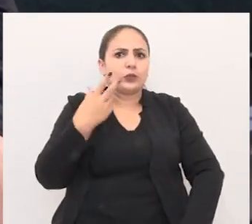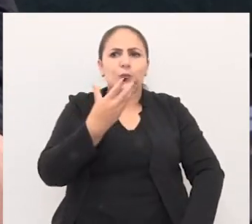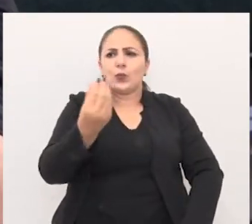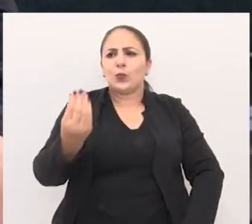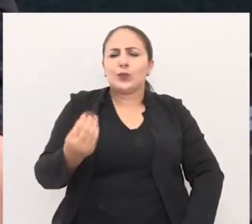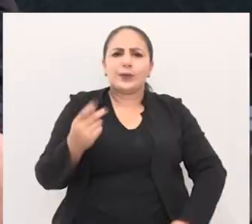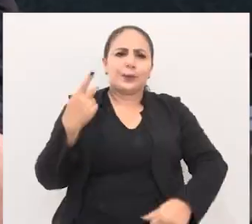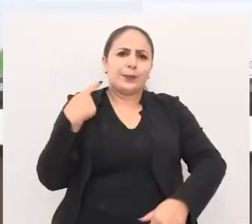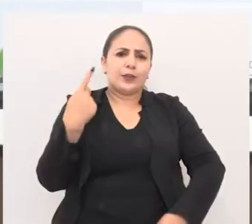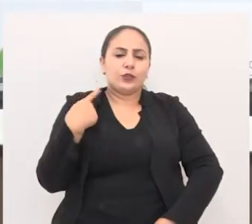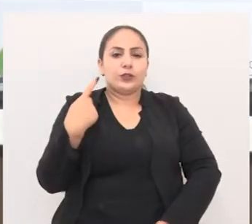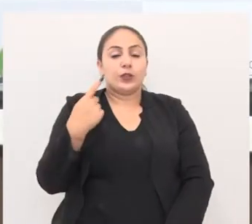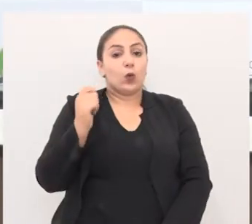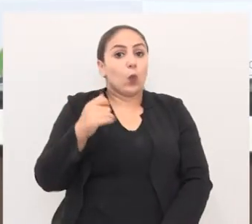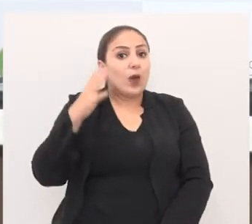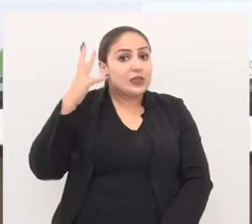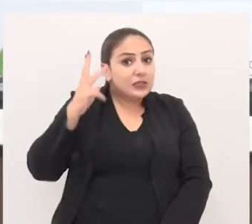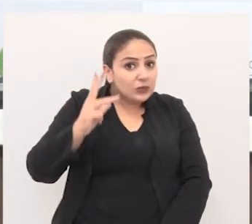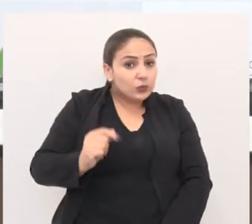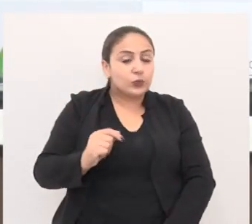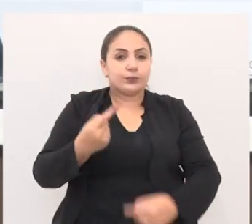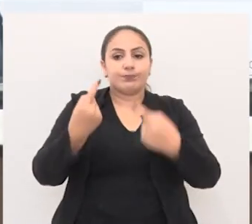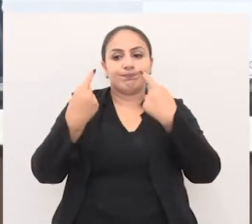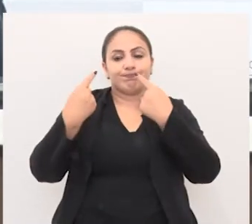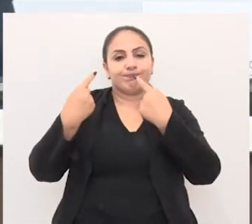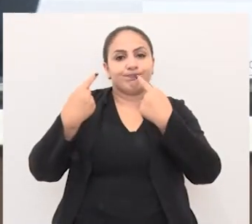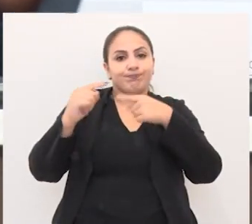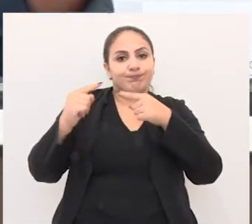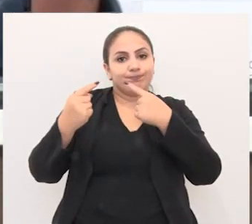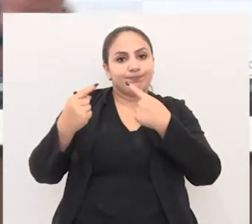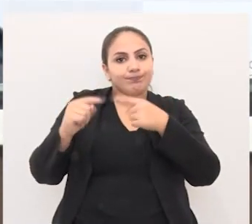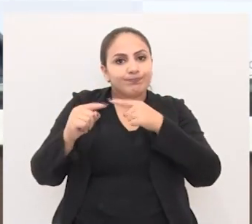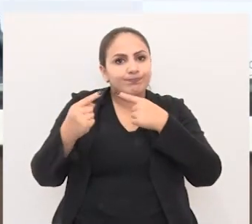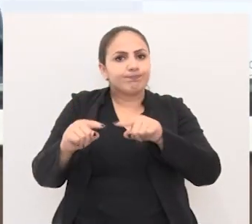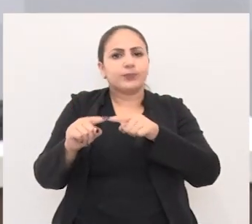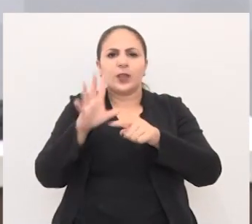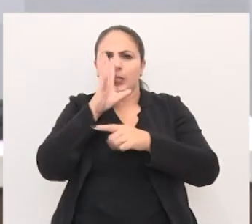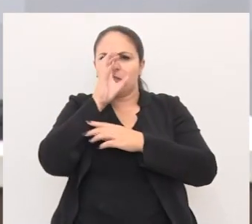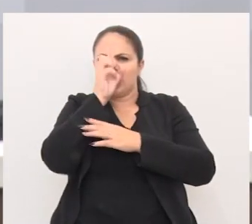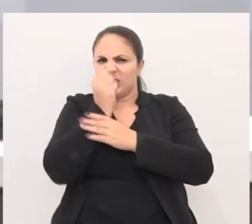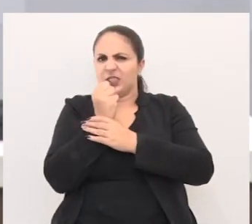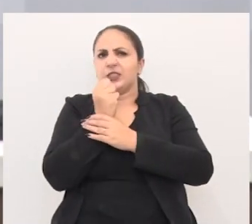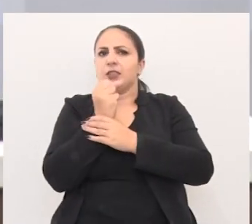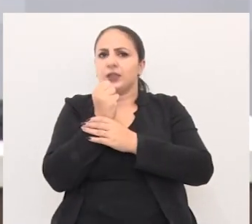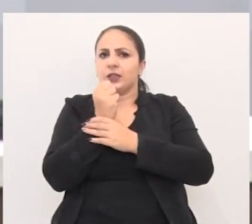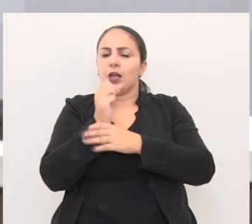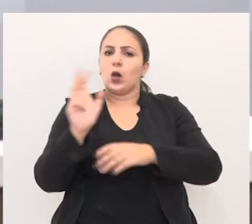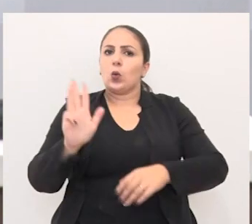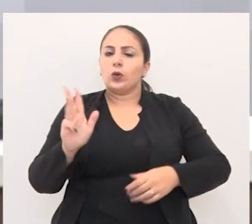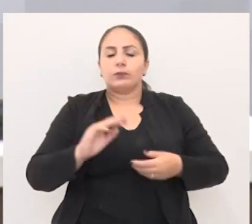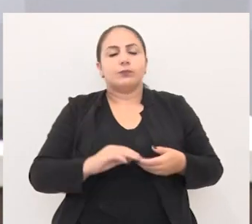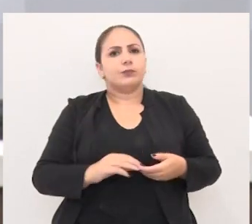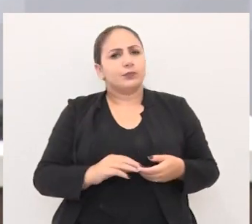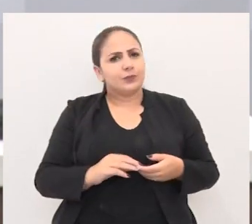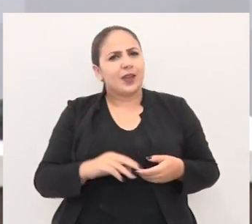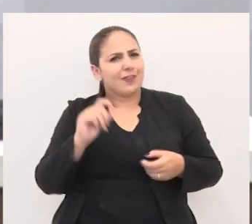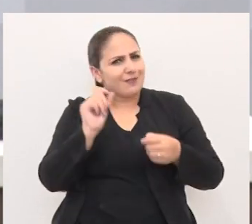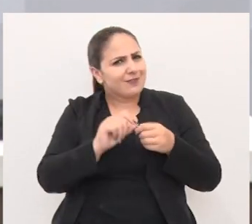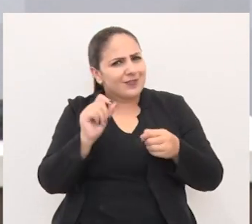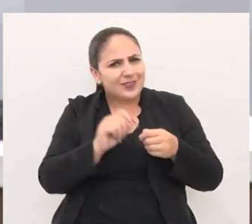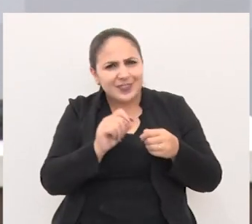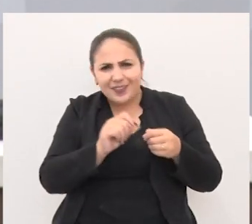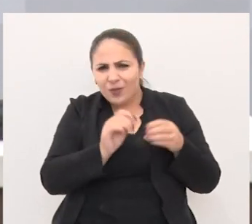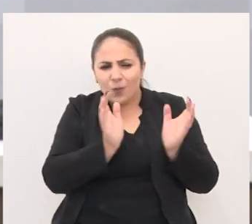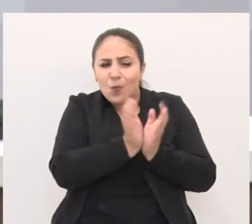diversos partidos. A maioria criticou a resistência de Lula. Eles fizeram um comício